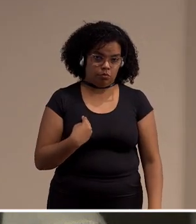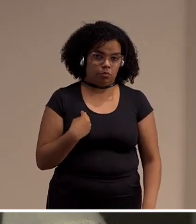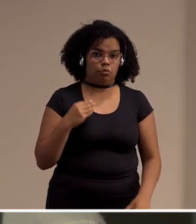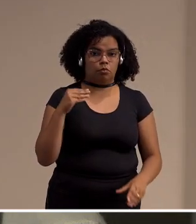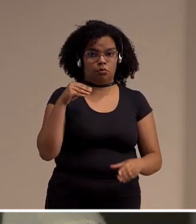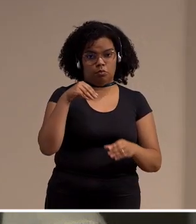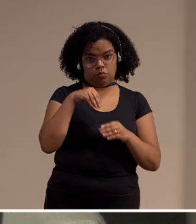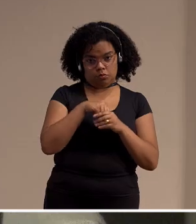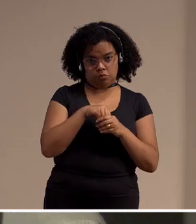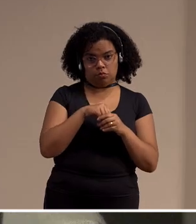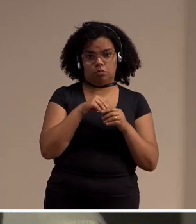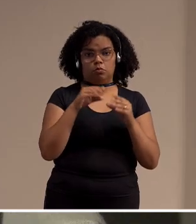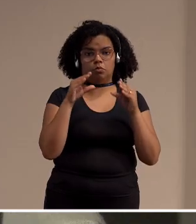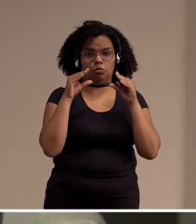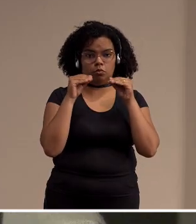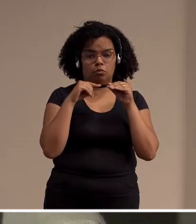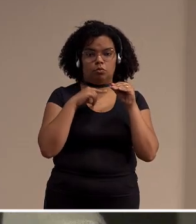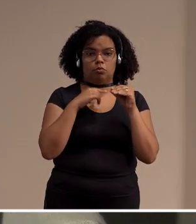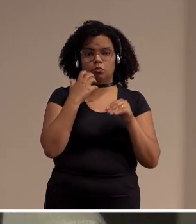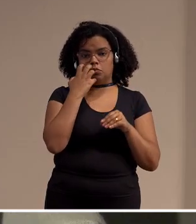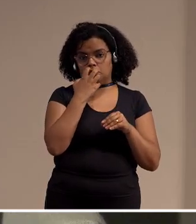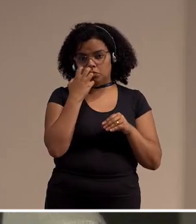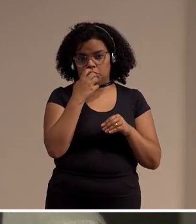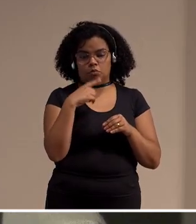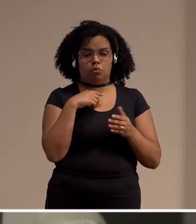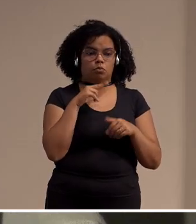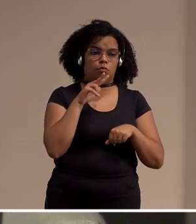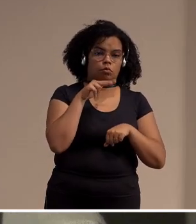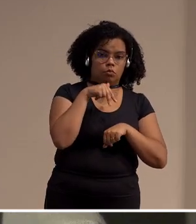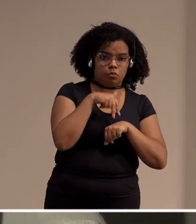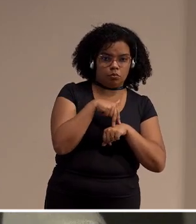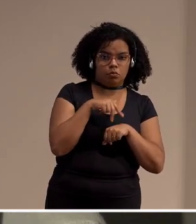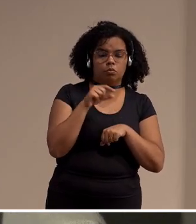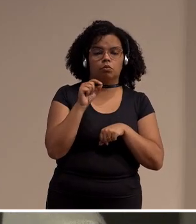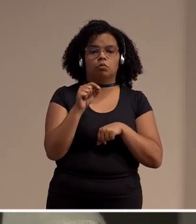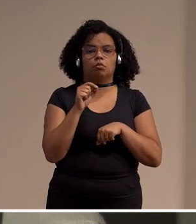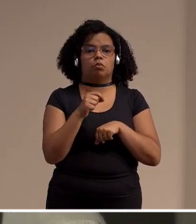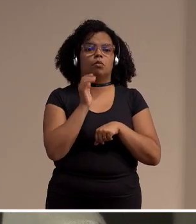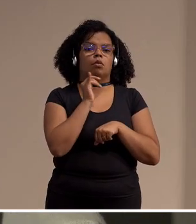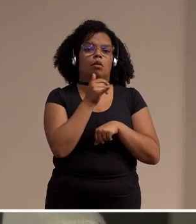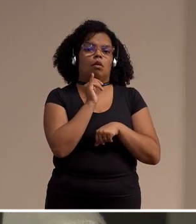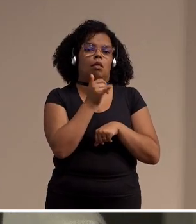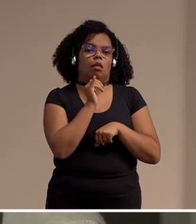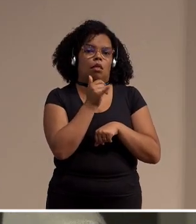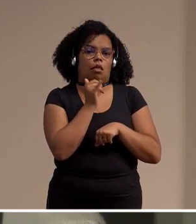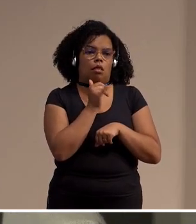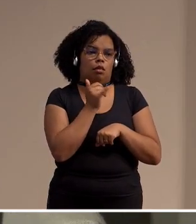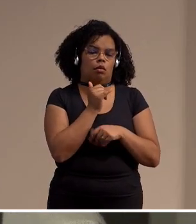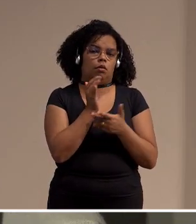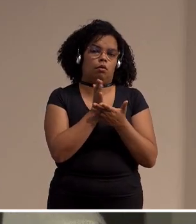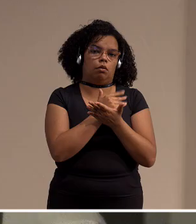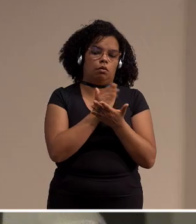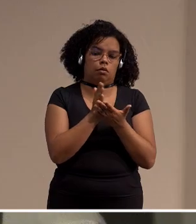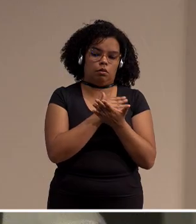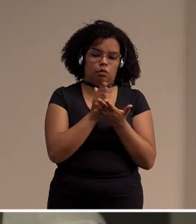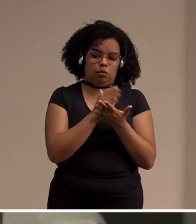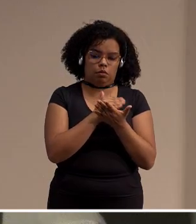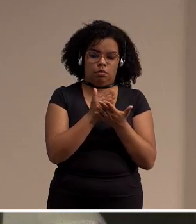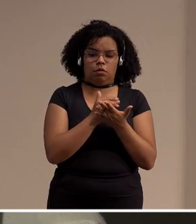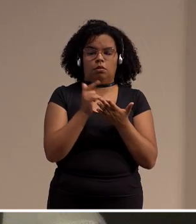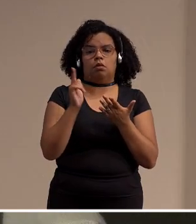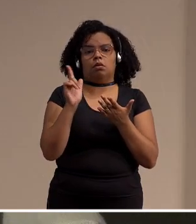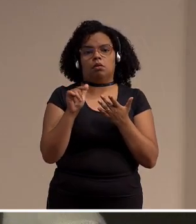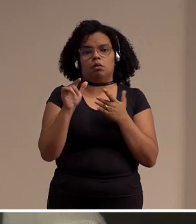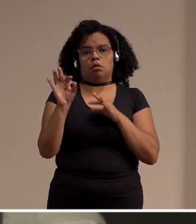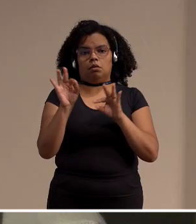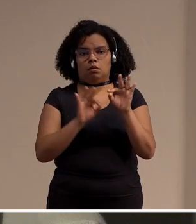da Noite é um romance que tem um personagem, que talvez seja o verdadeiro narrador do livro, que é um organismo